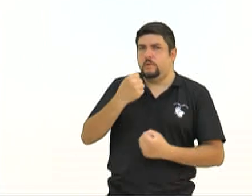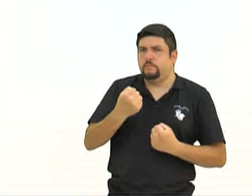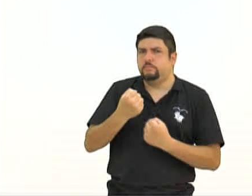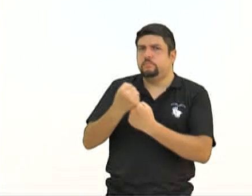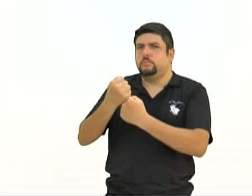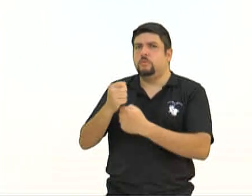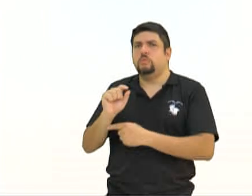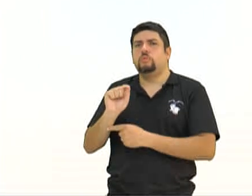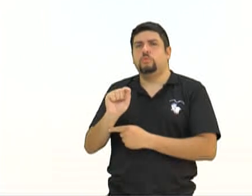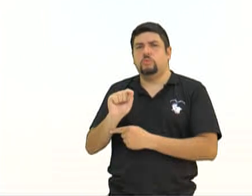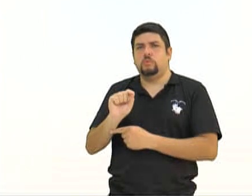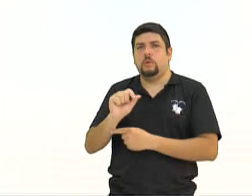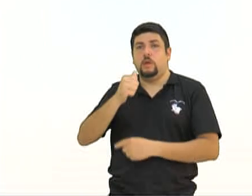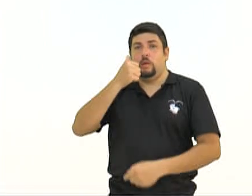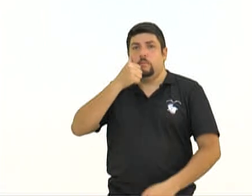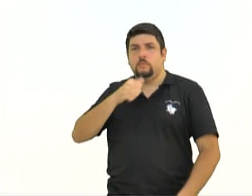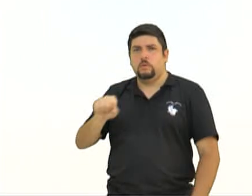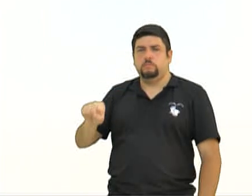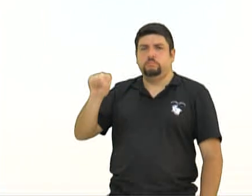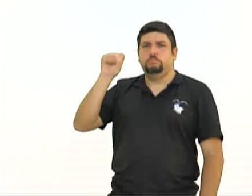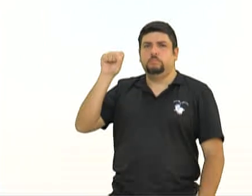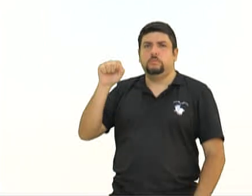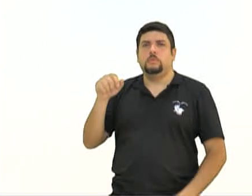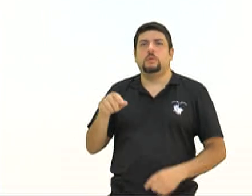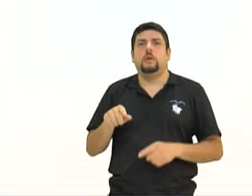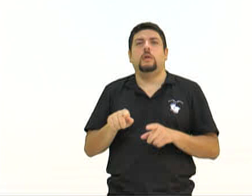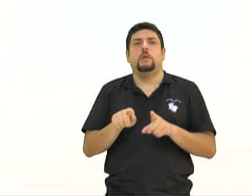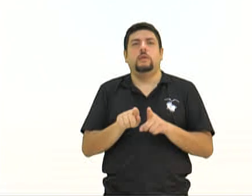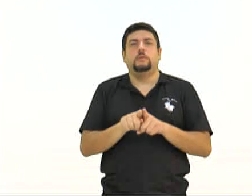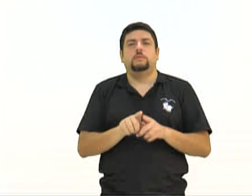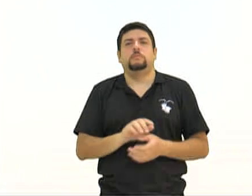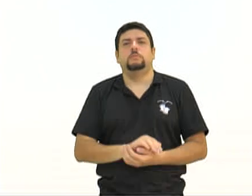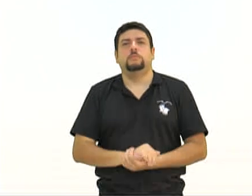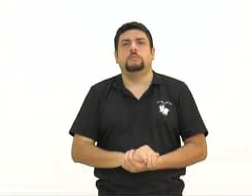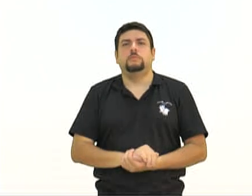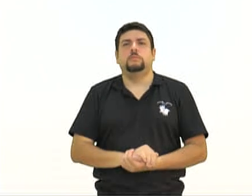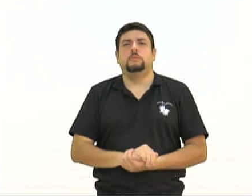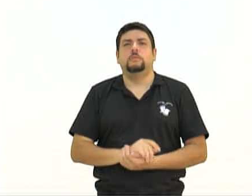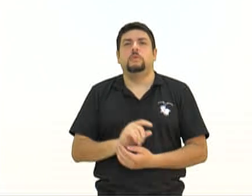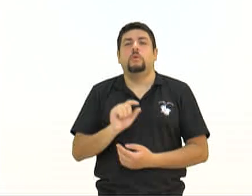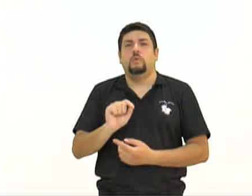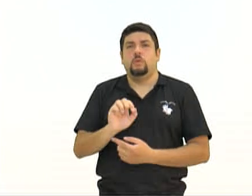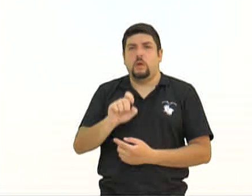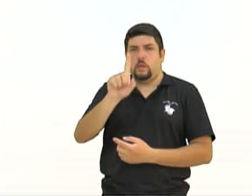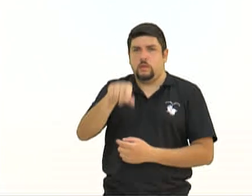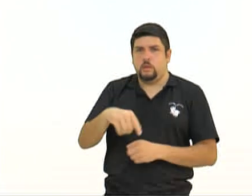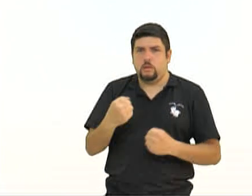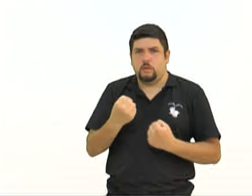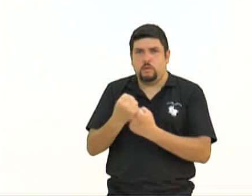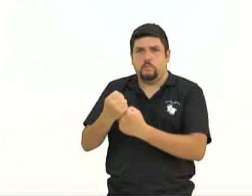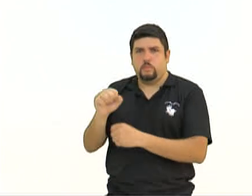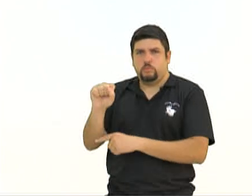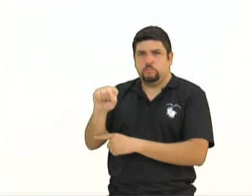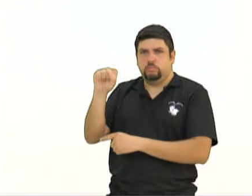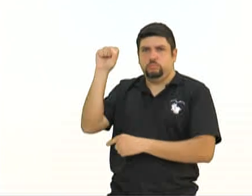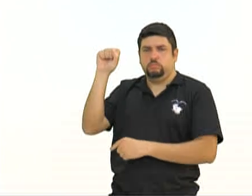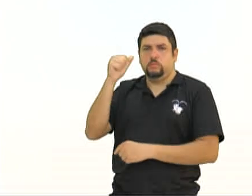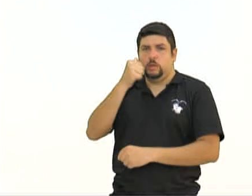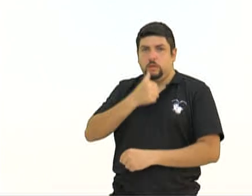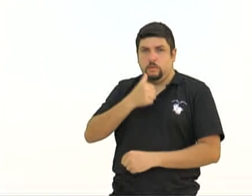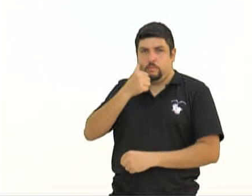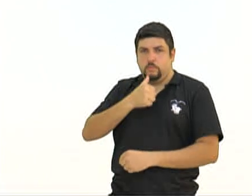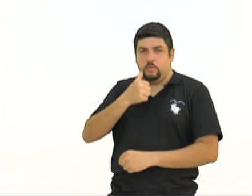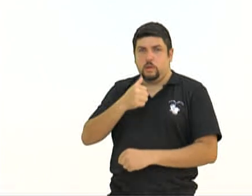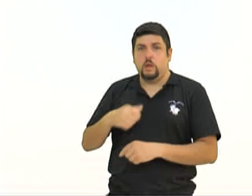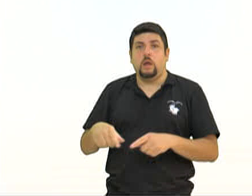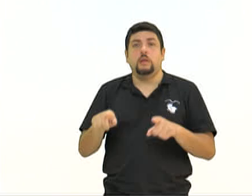favor of the feminine and of the individual liberties of the woman. Que ela é a favor do feminismo, né, do feminino, e